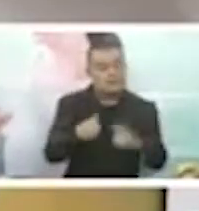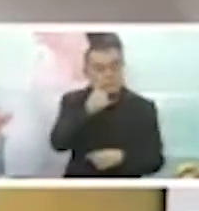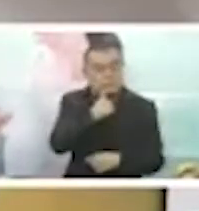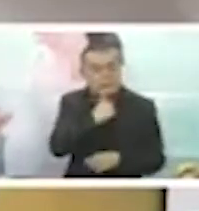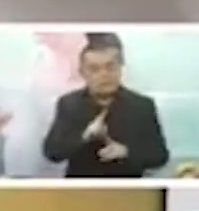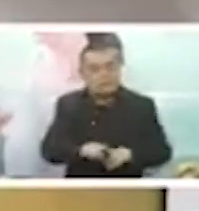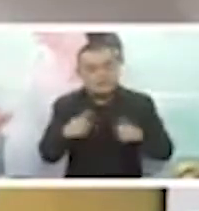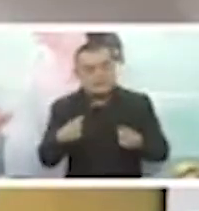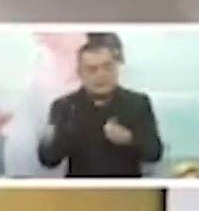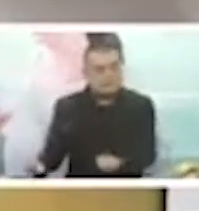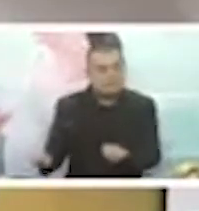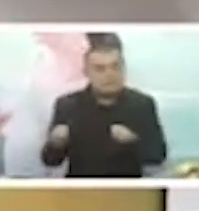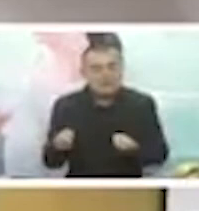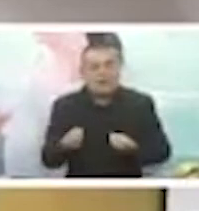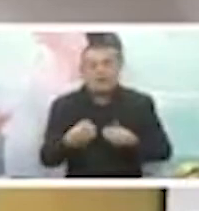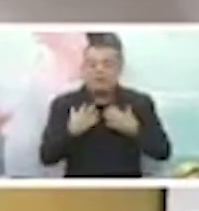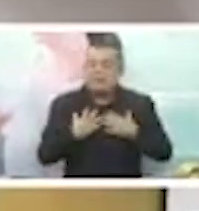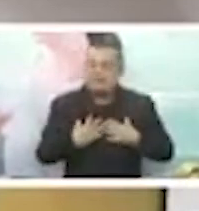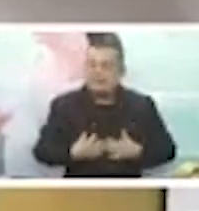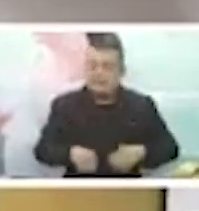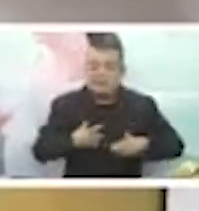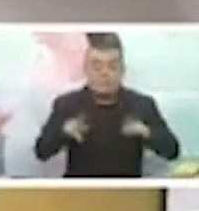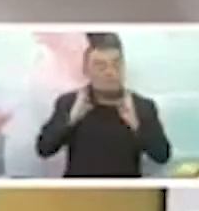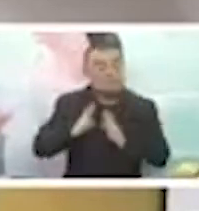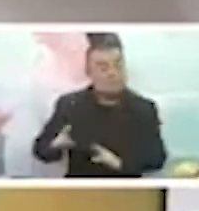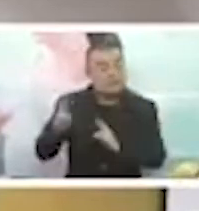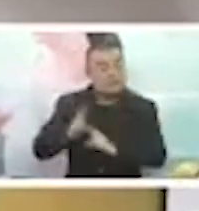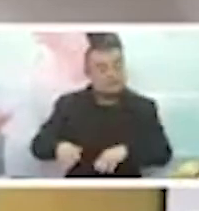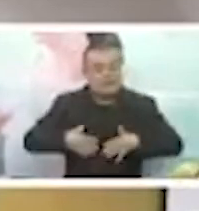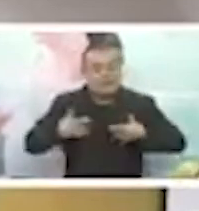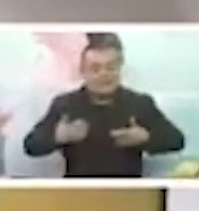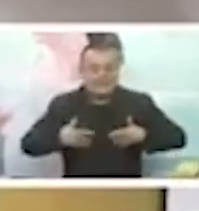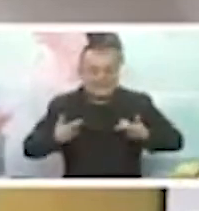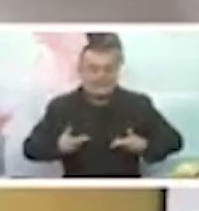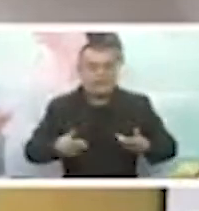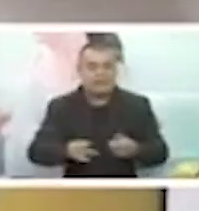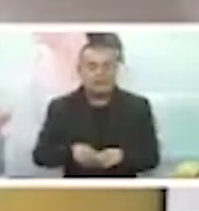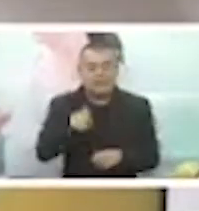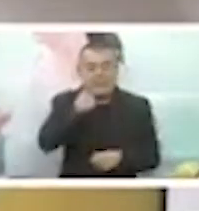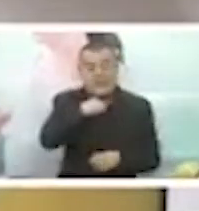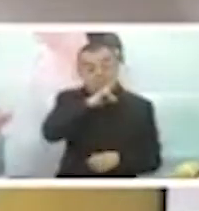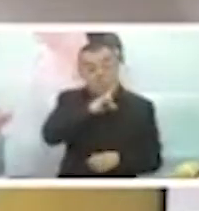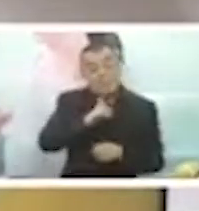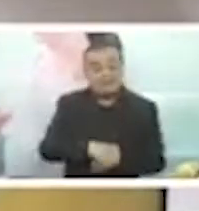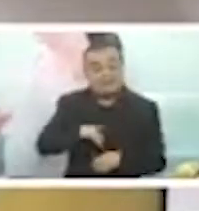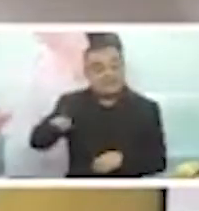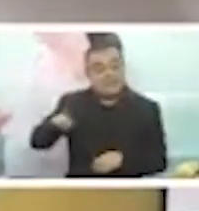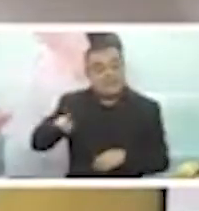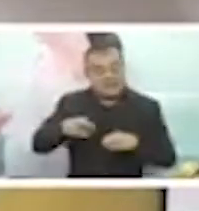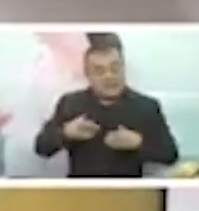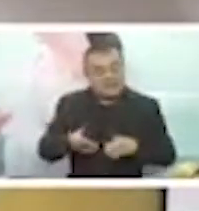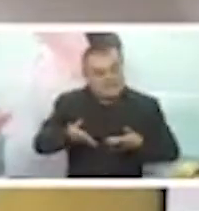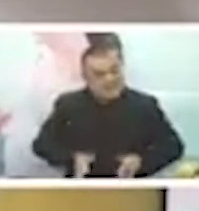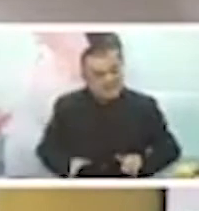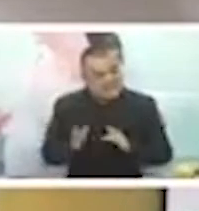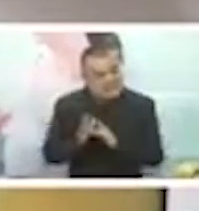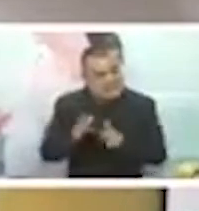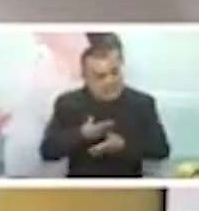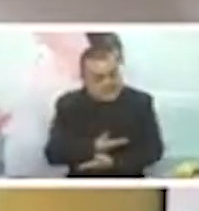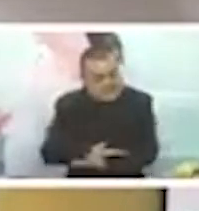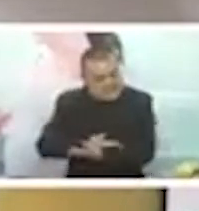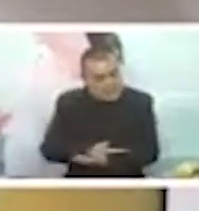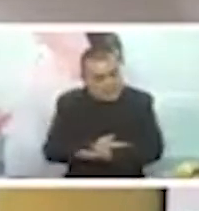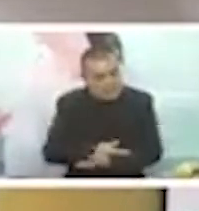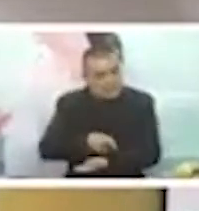que traz um alento, que traz uma esperança, que traz uma alegria para aquela mãe daquele recém-nascido que está